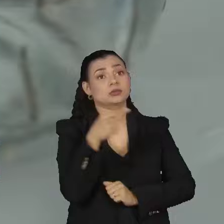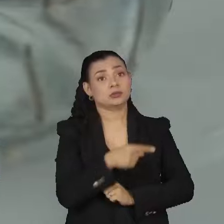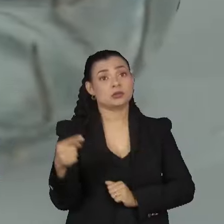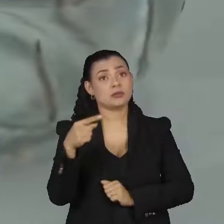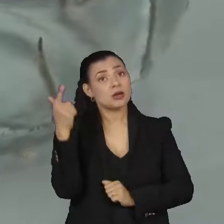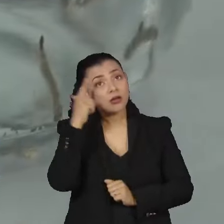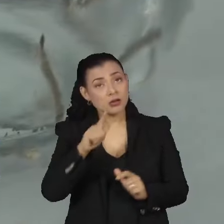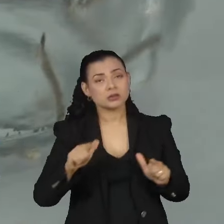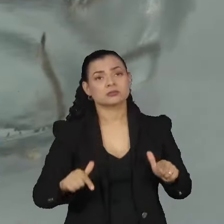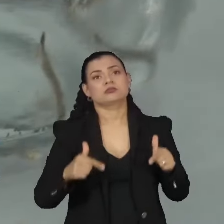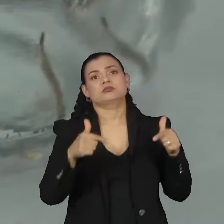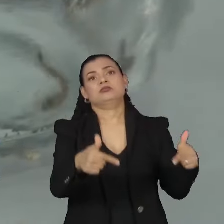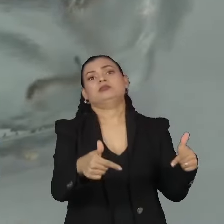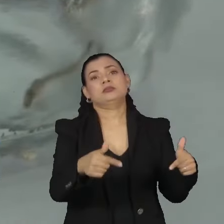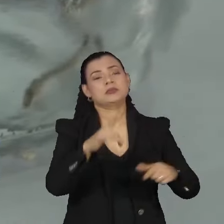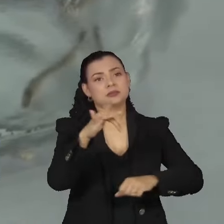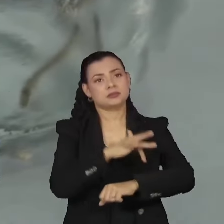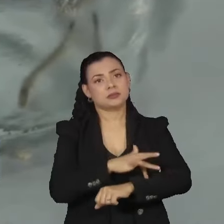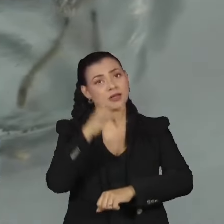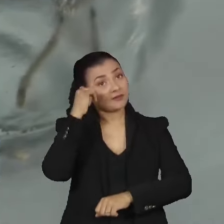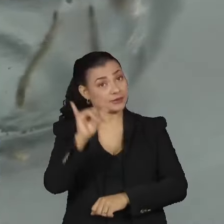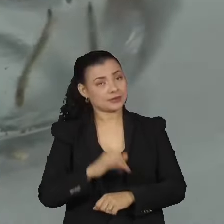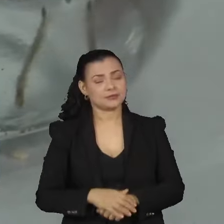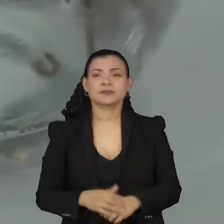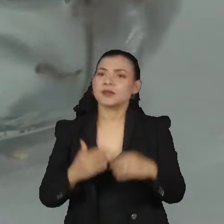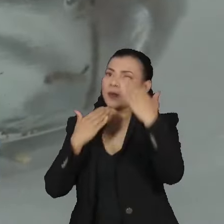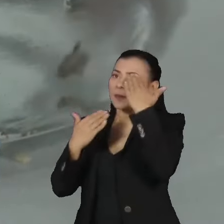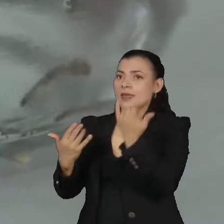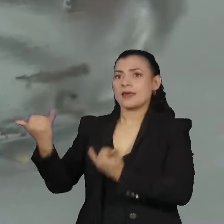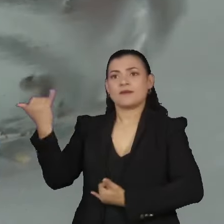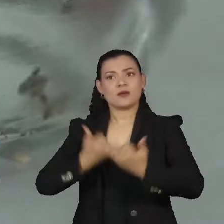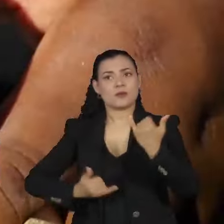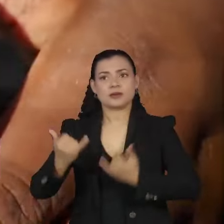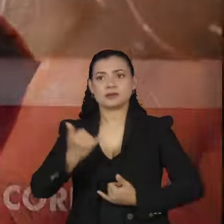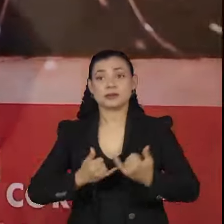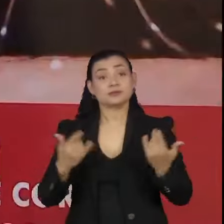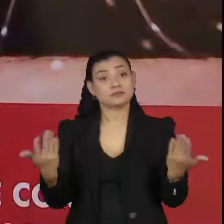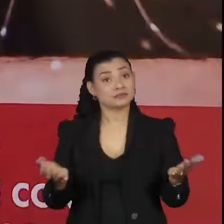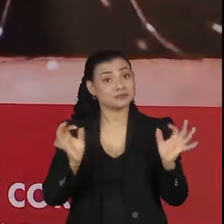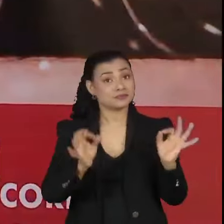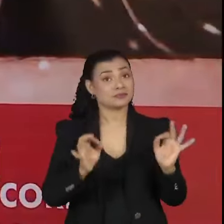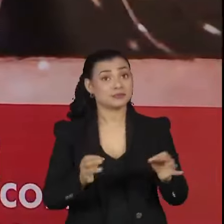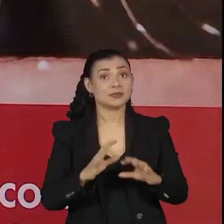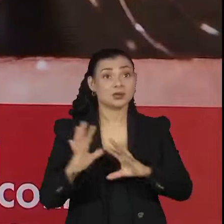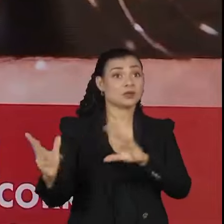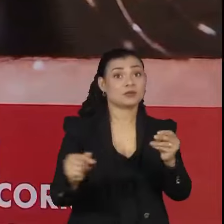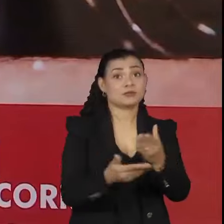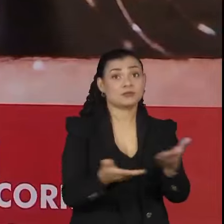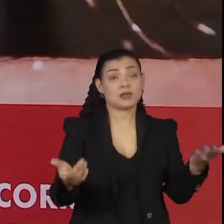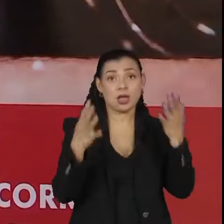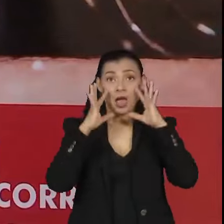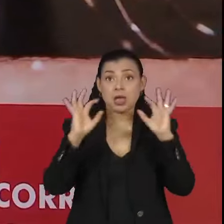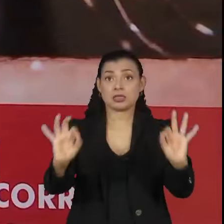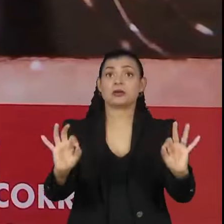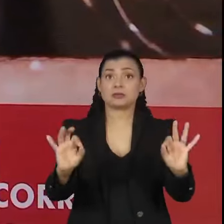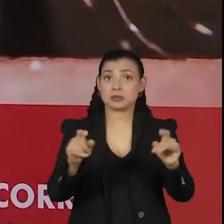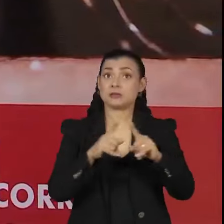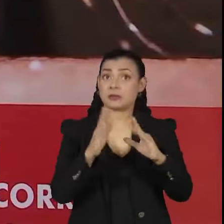possa combater o Aedes aegypti. Muito obrigada pela ação, pelas informações. Então, lembrando, olha só, todo mundo tem que dar uma geral no